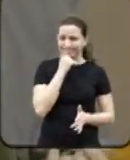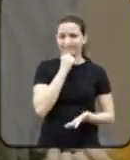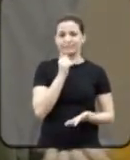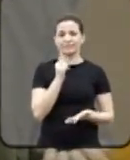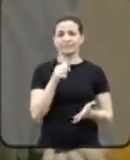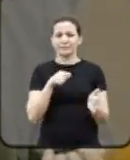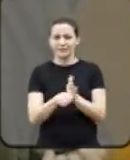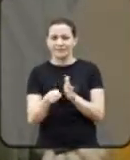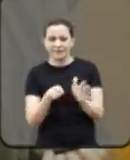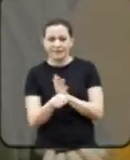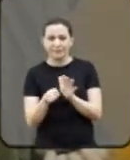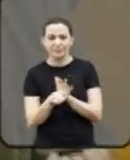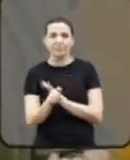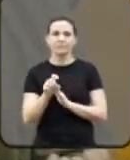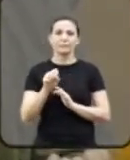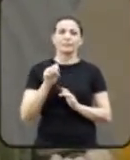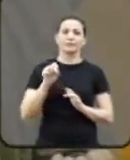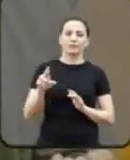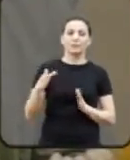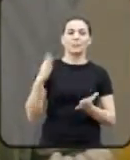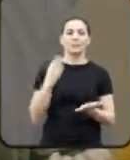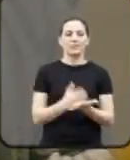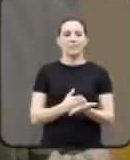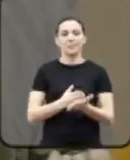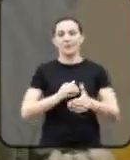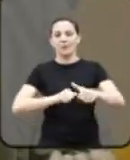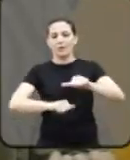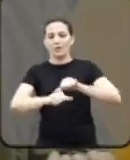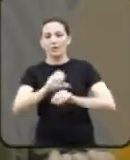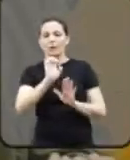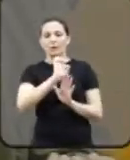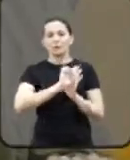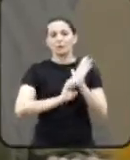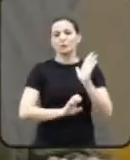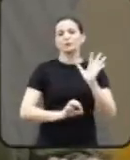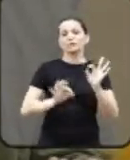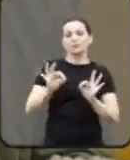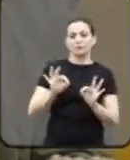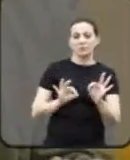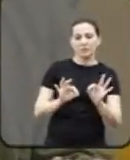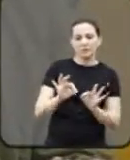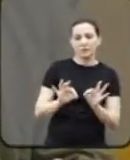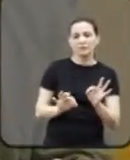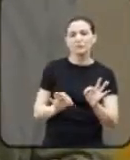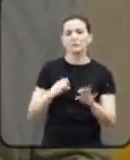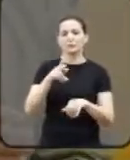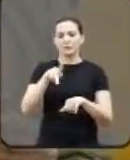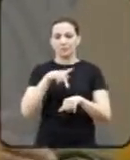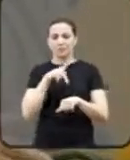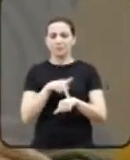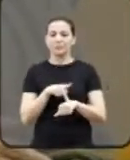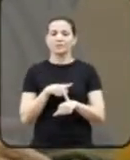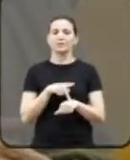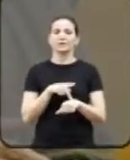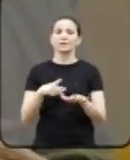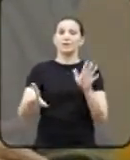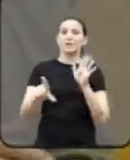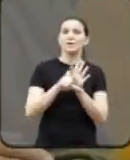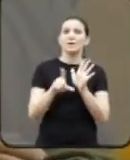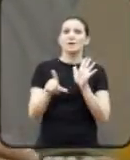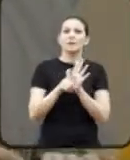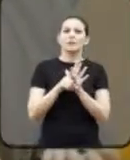adianta fazer só a investigação e a coisa parar por aí. Então tem que mudar a estrutura organizacional do